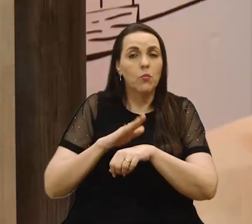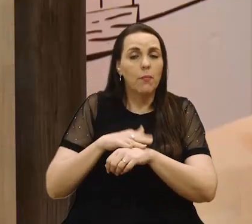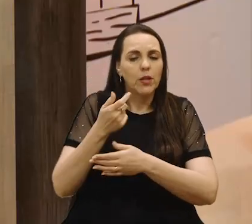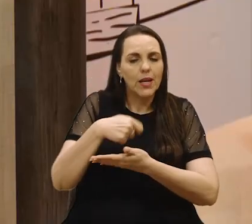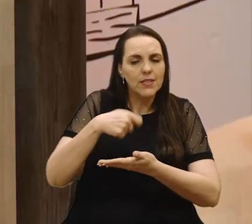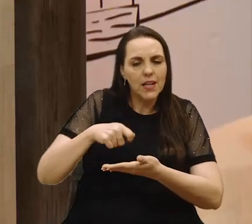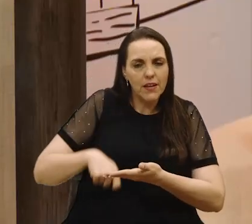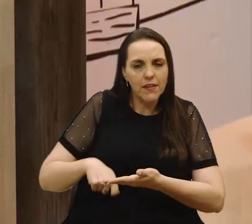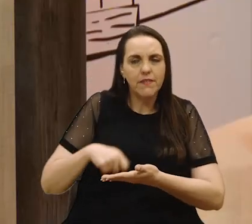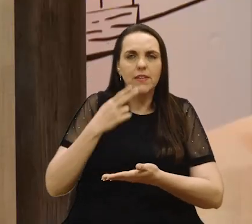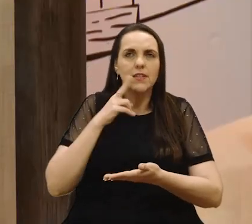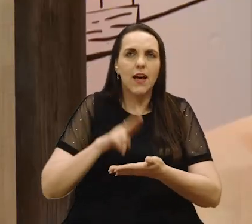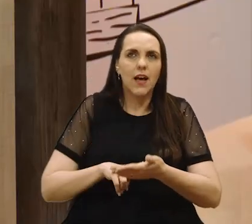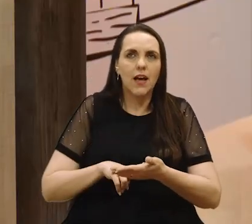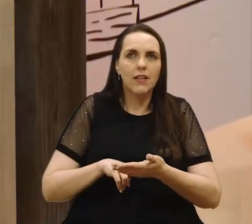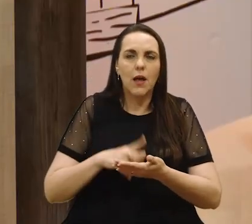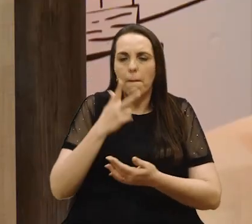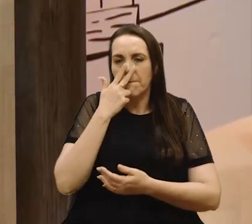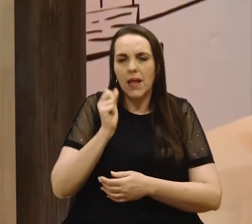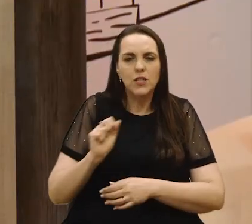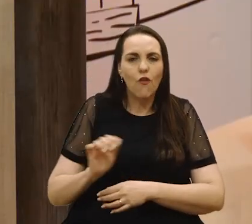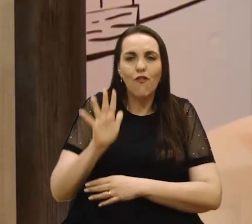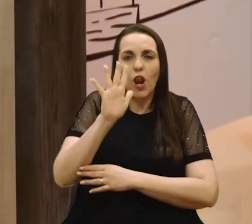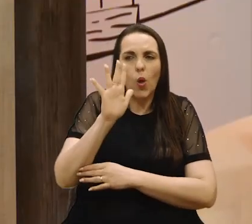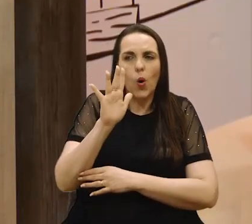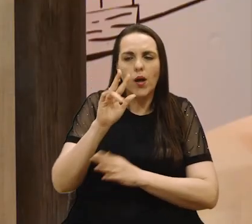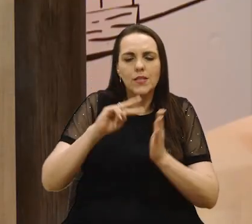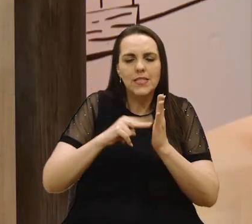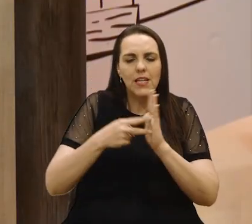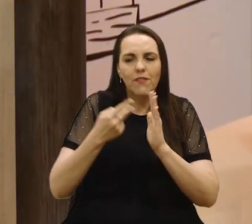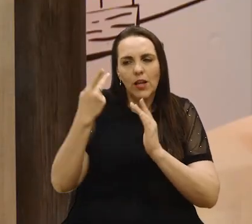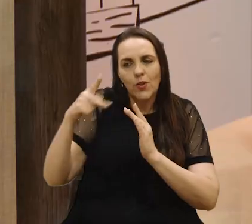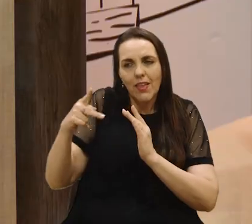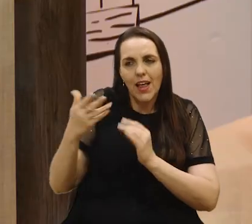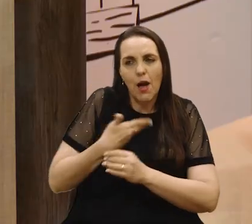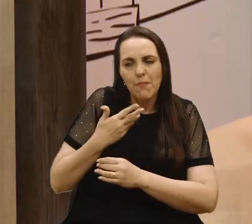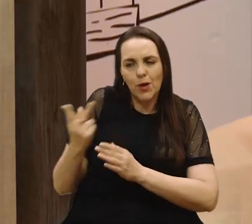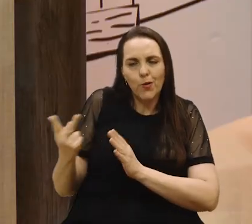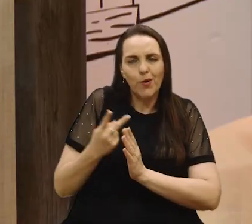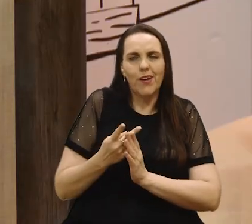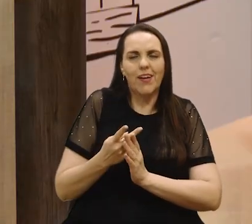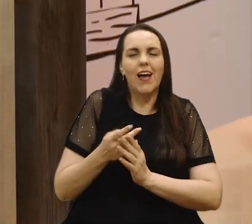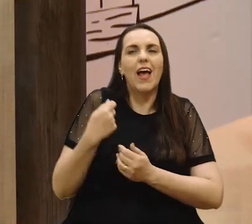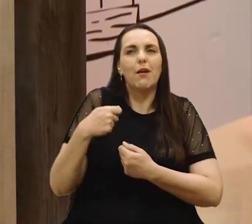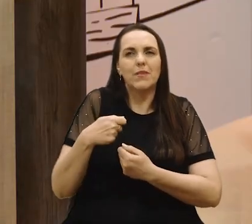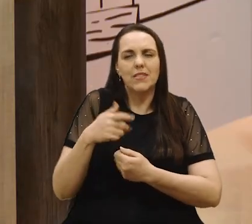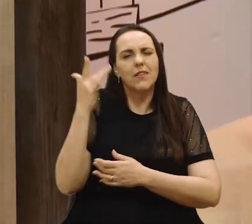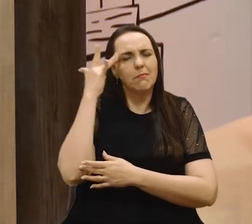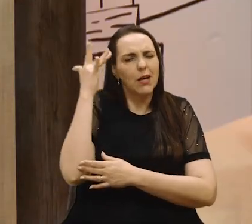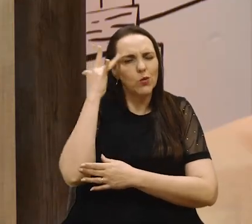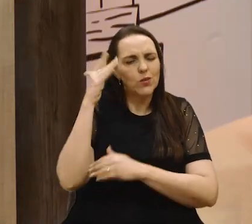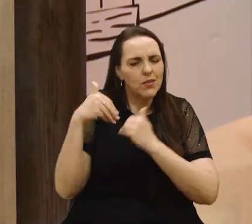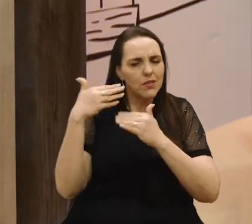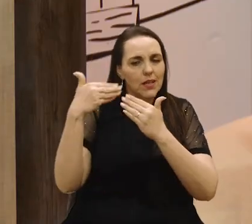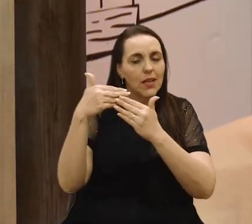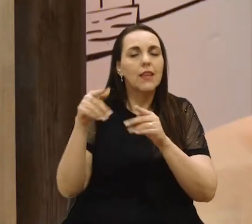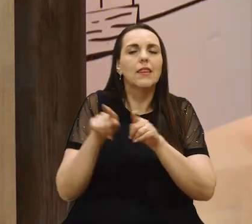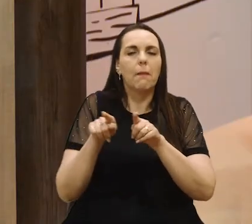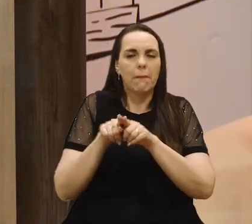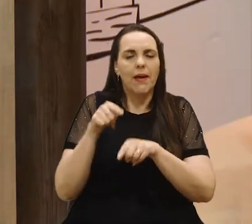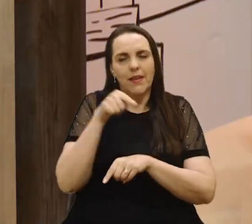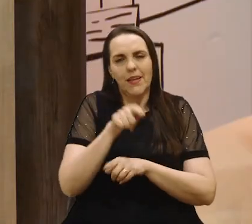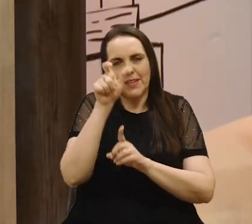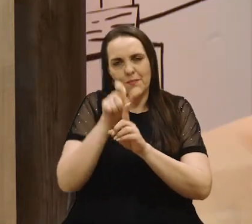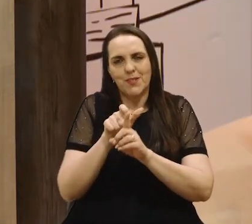e aí no momento que ela escreve as cartas, é como se ela não estivesse dando valor ao que eles significaram para ela. né? E ela precisa desse amadurecimento